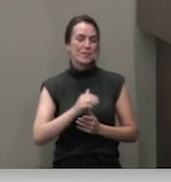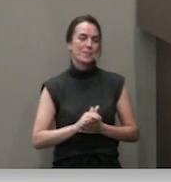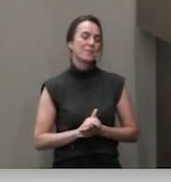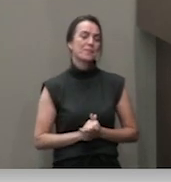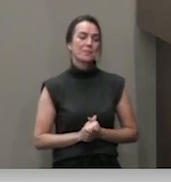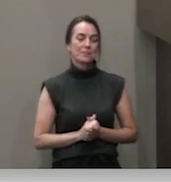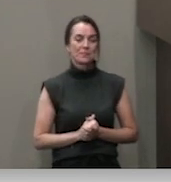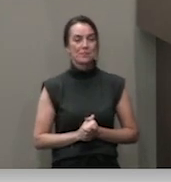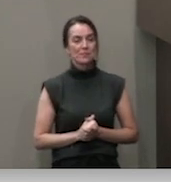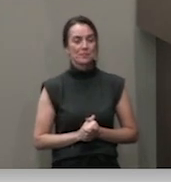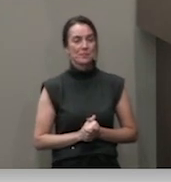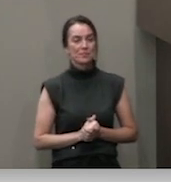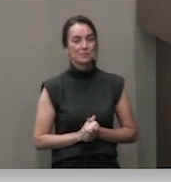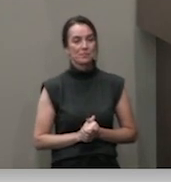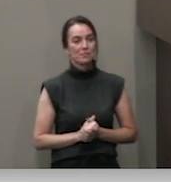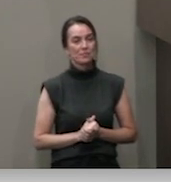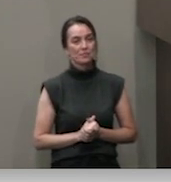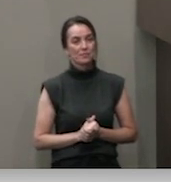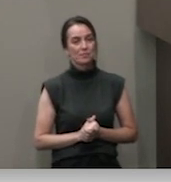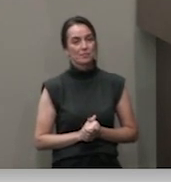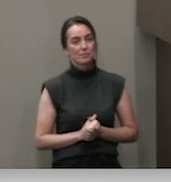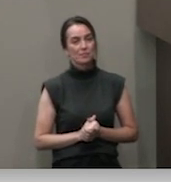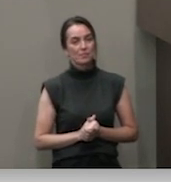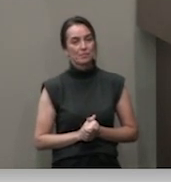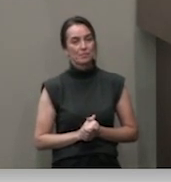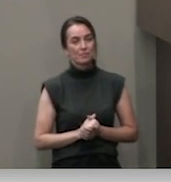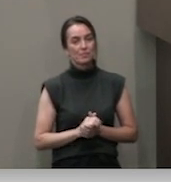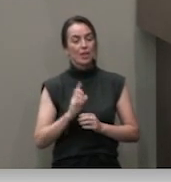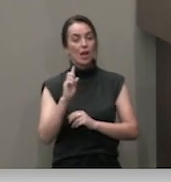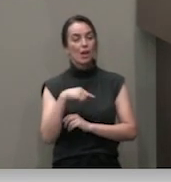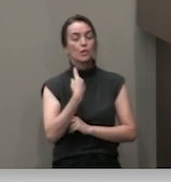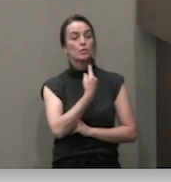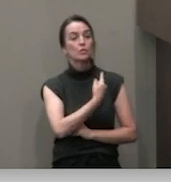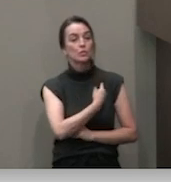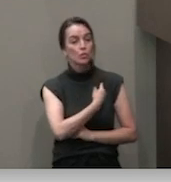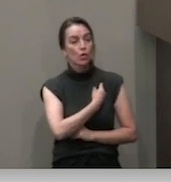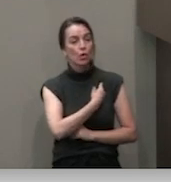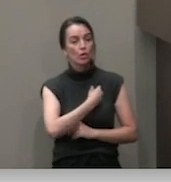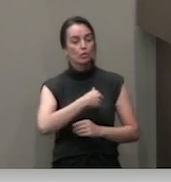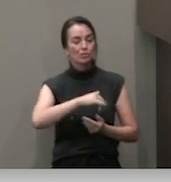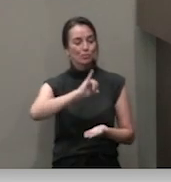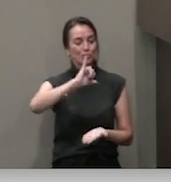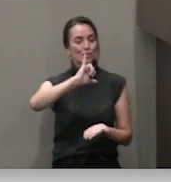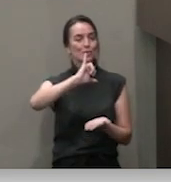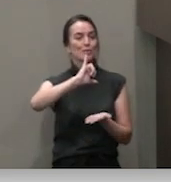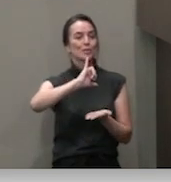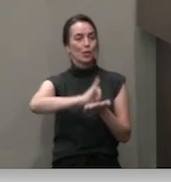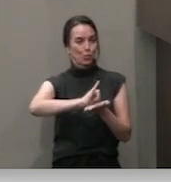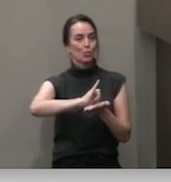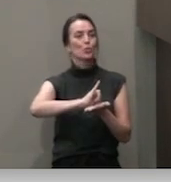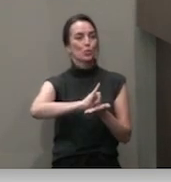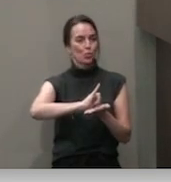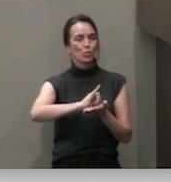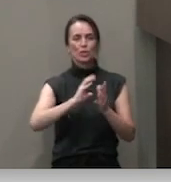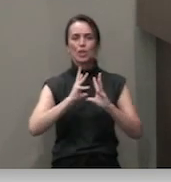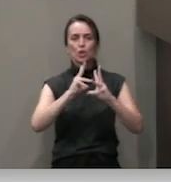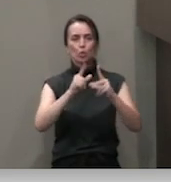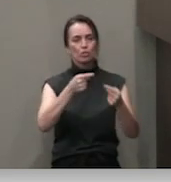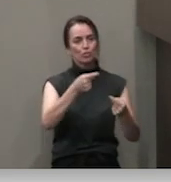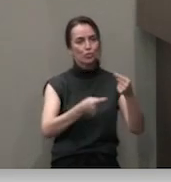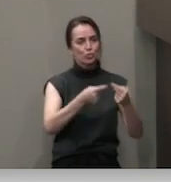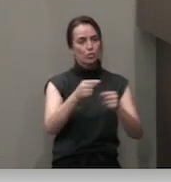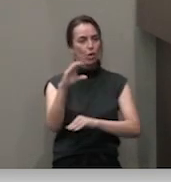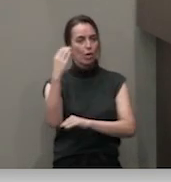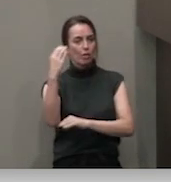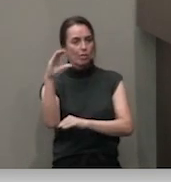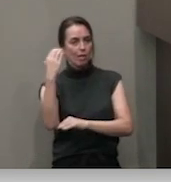eh estaríamos no centro de todo e qualquer discussão científica quando